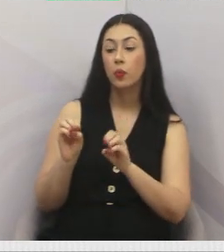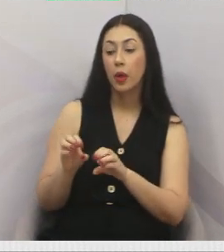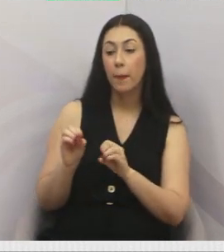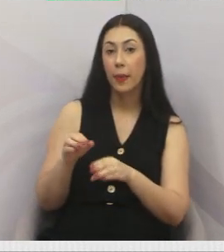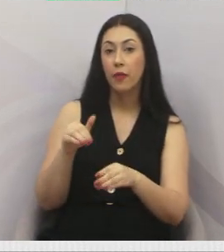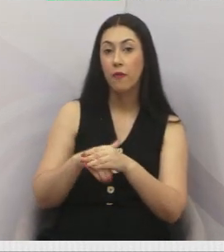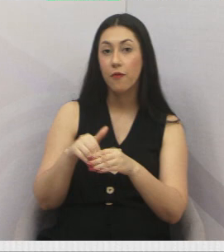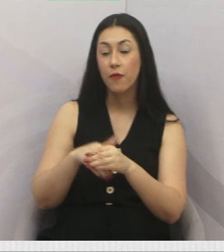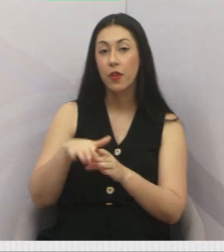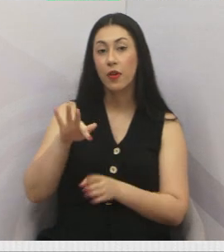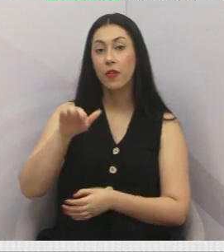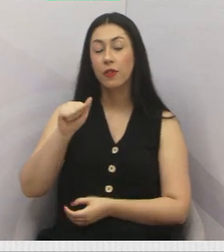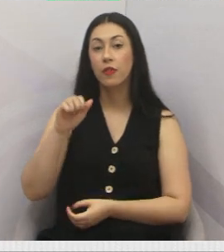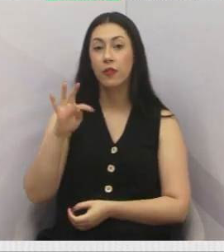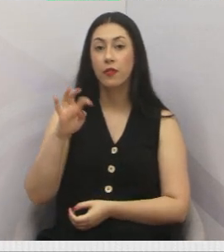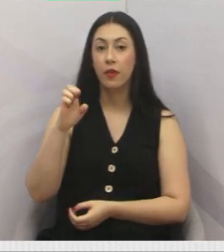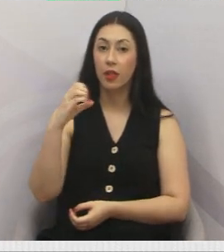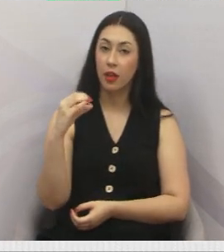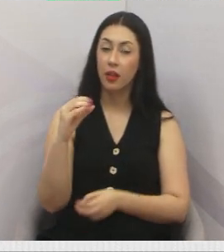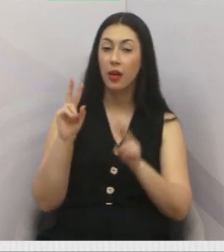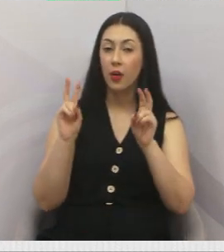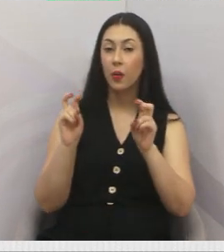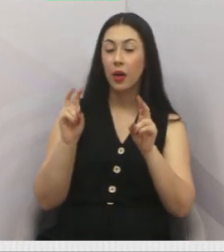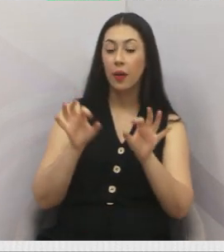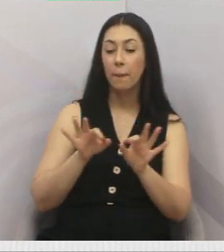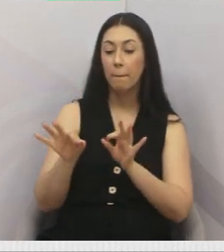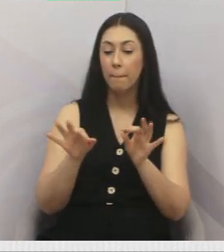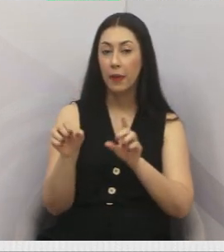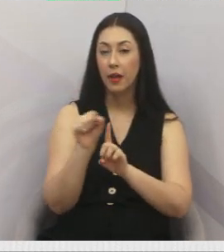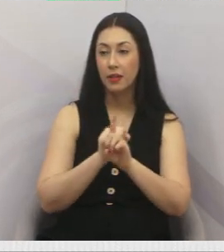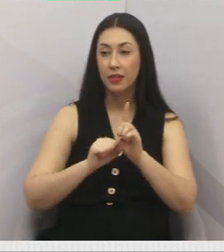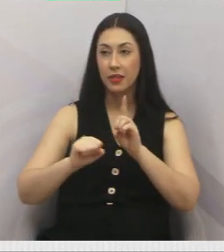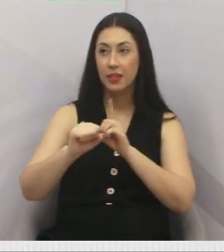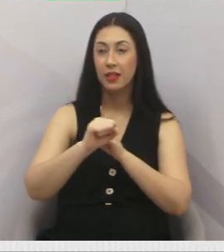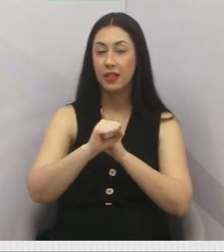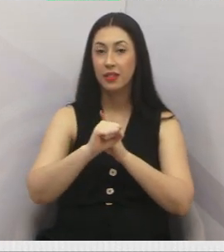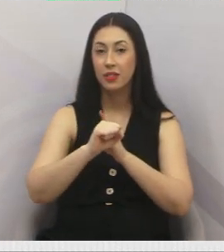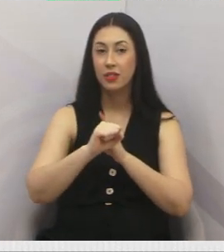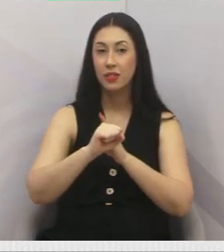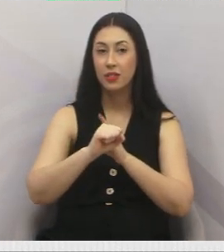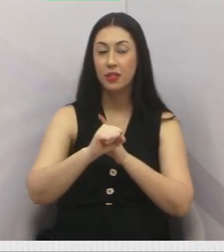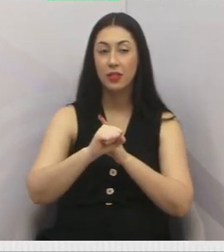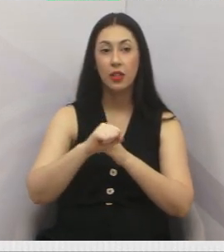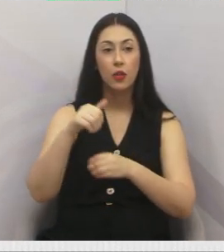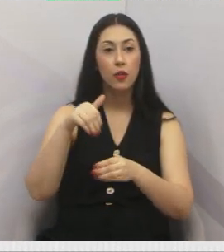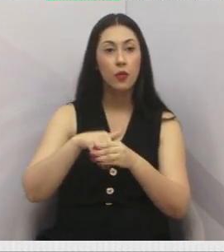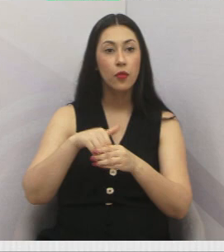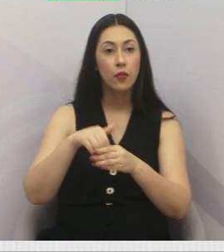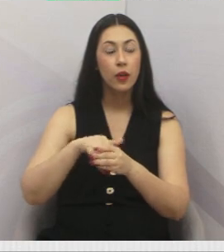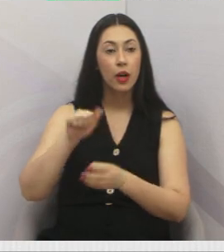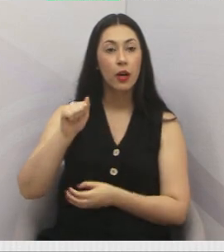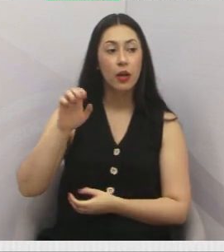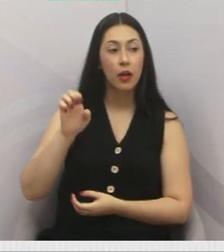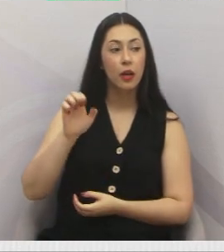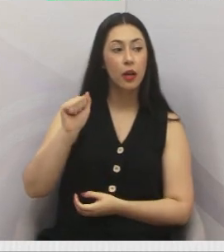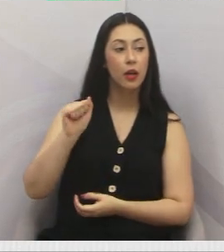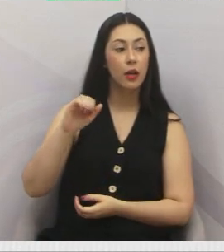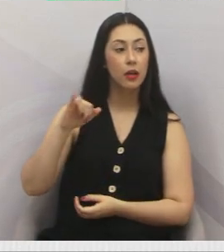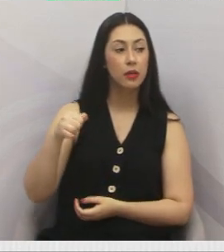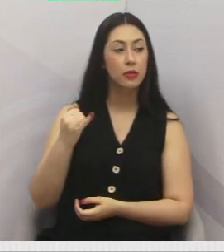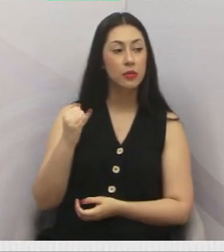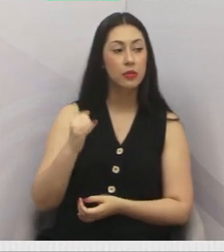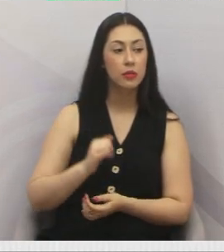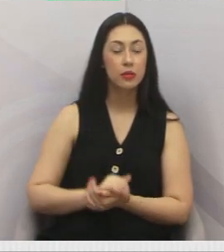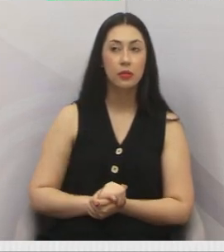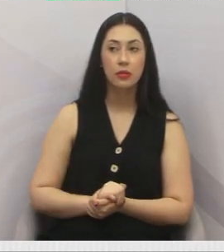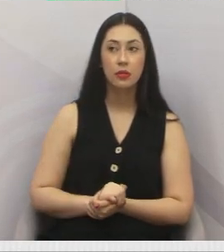voto para FATEC, Jacareí. Segmento organização da sociedade civil, voto para AEAJ, Associação dos Engenheiros e